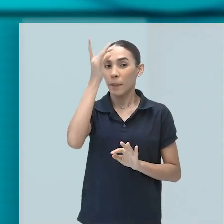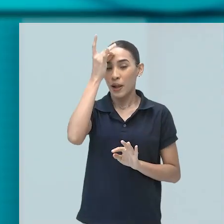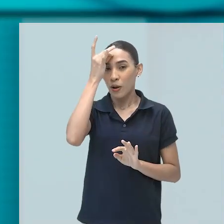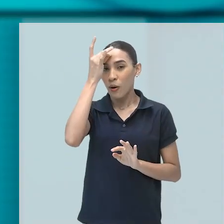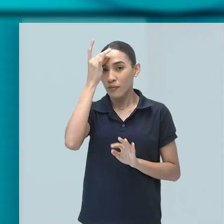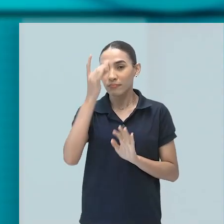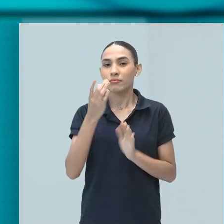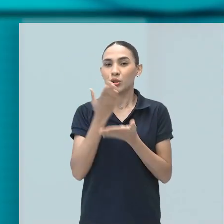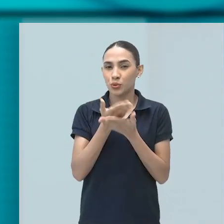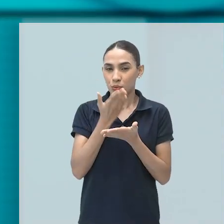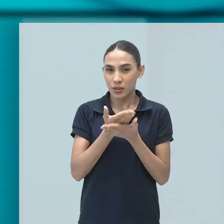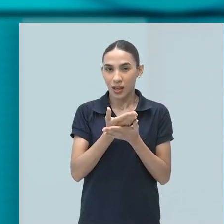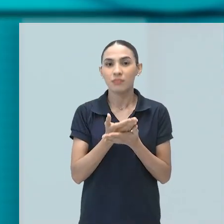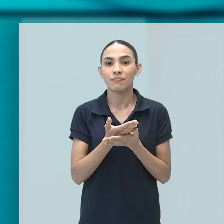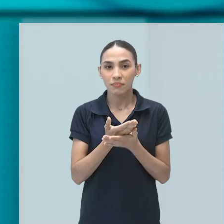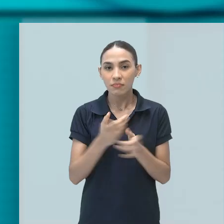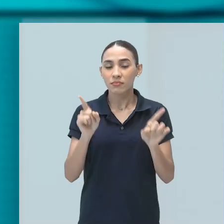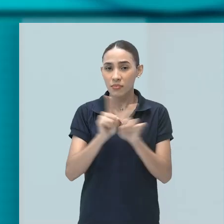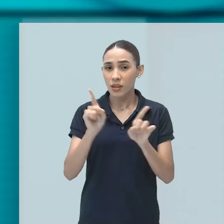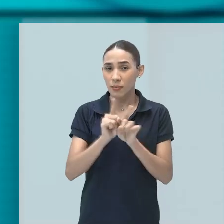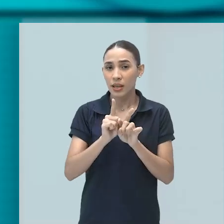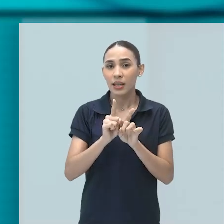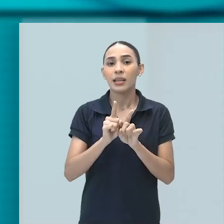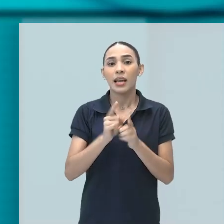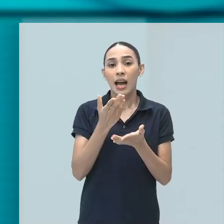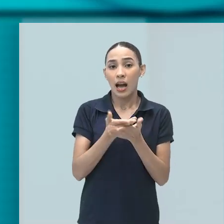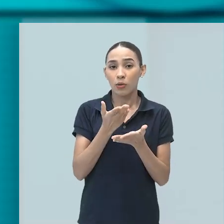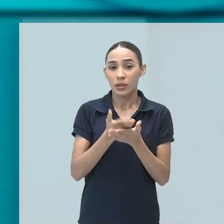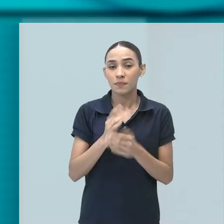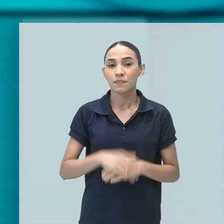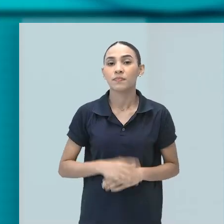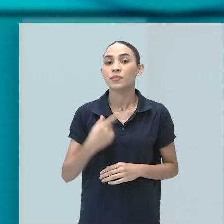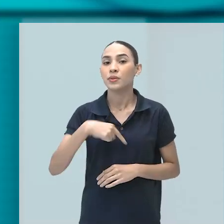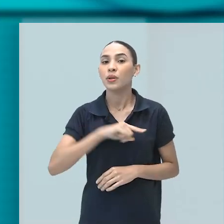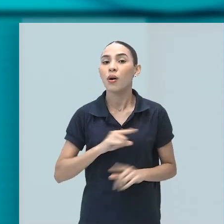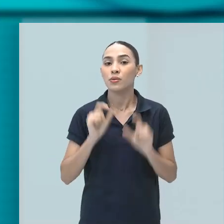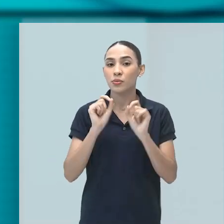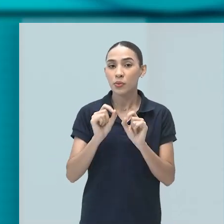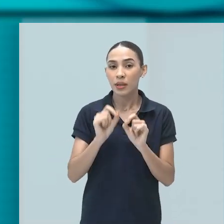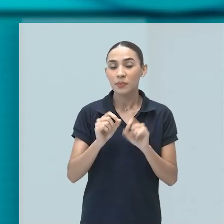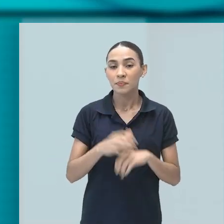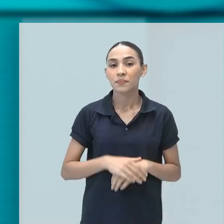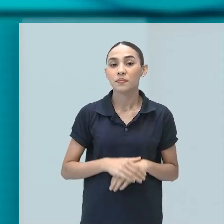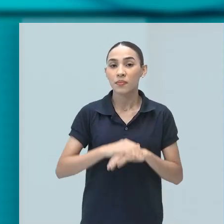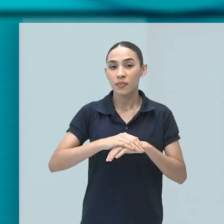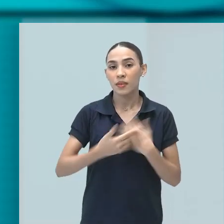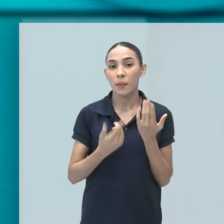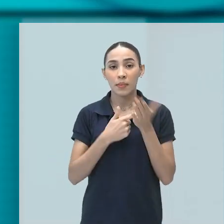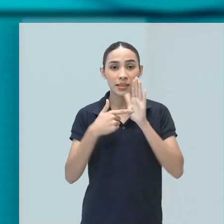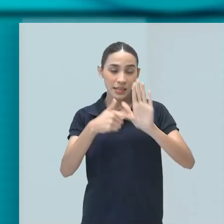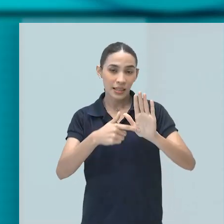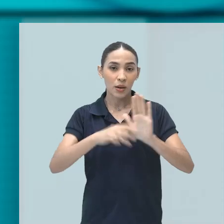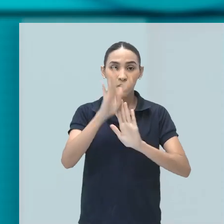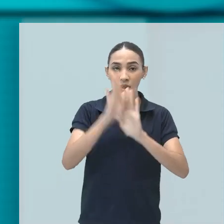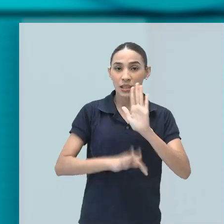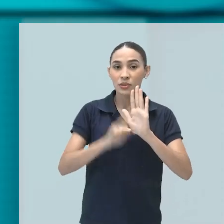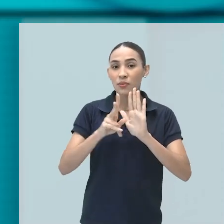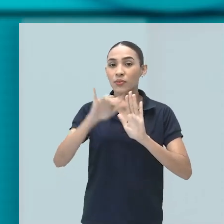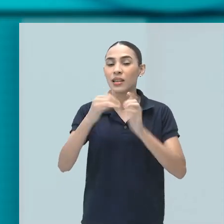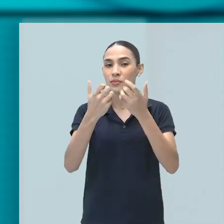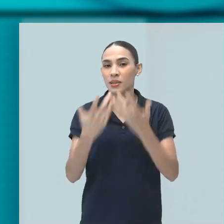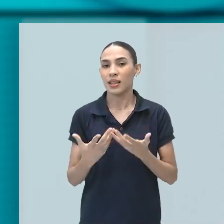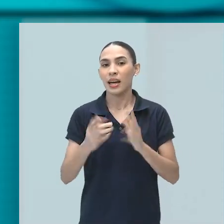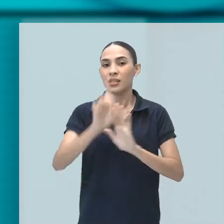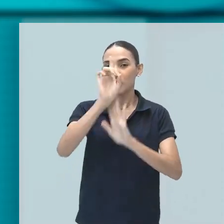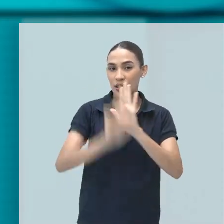nós trabalharmos aqui dentro da nossa aula, nós vamos trazer um trecho de um texto que fala aí, né, sobre